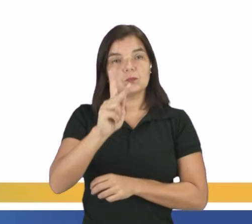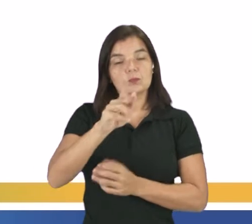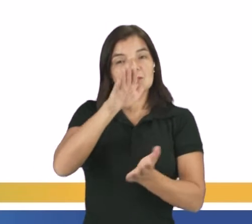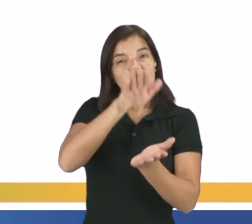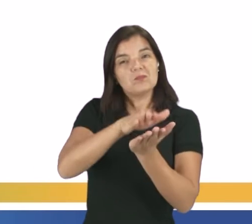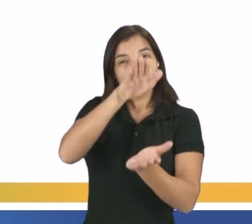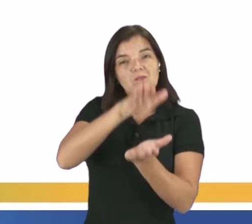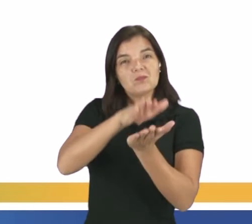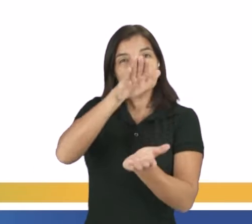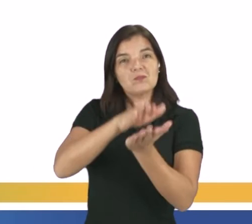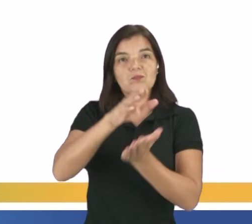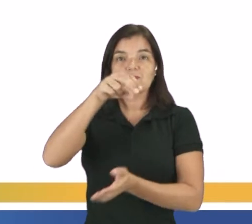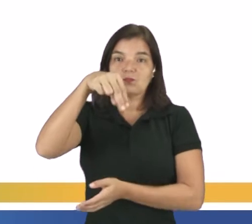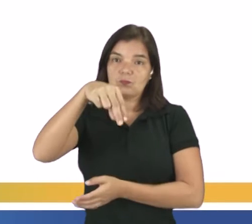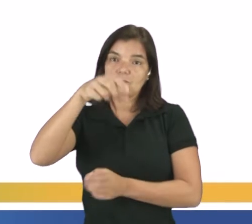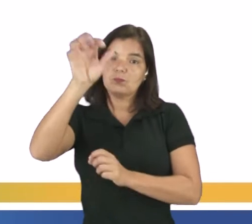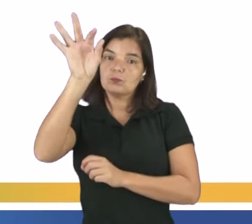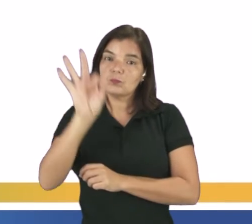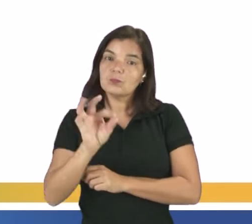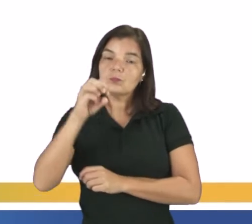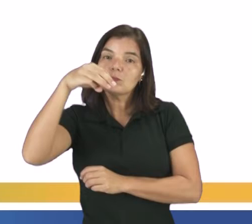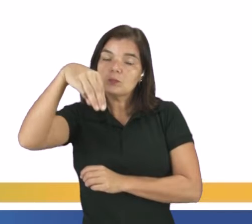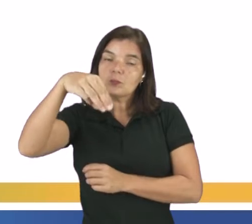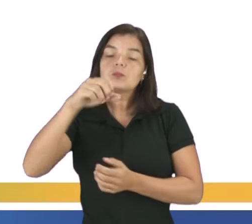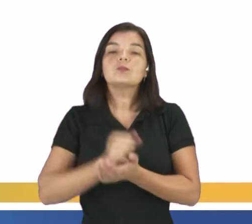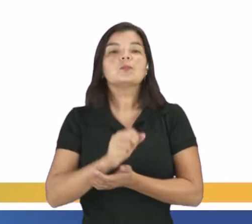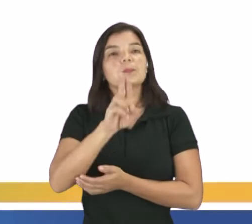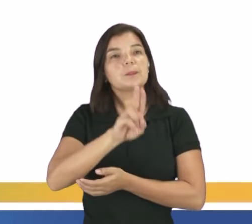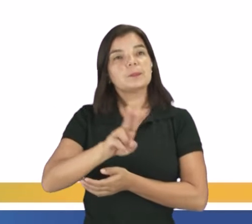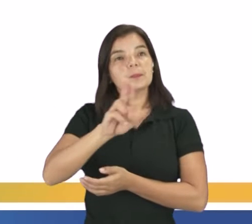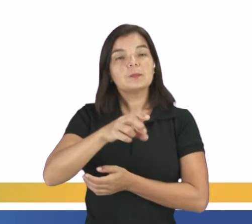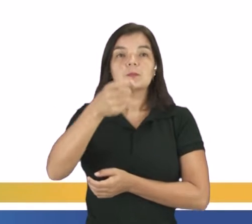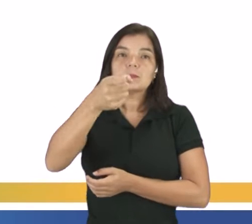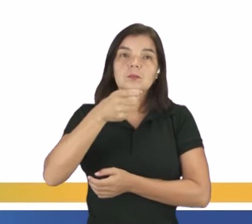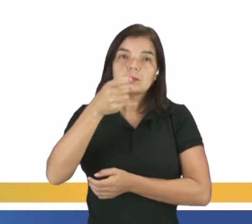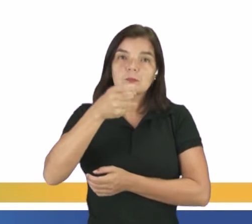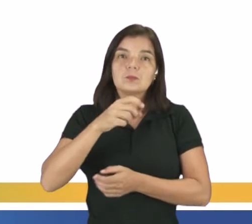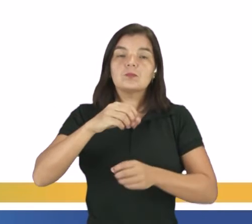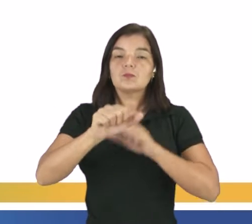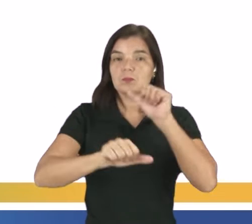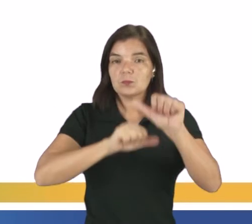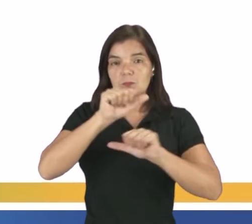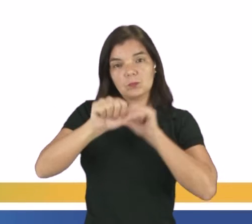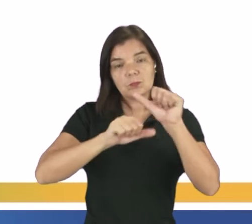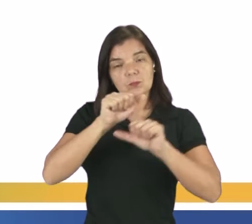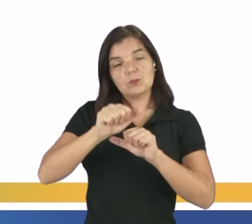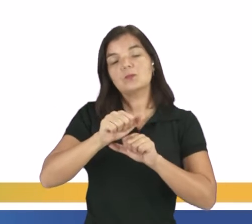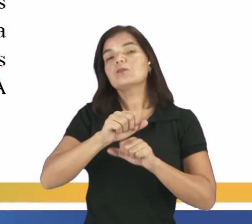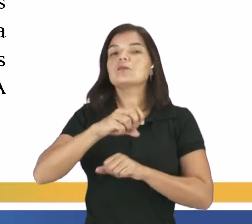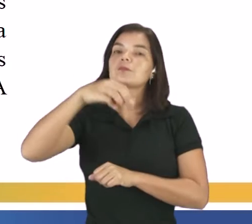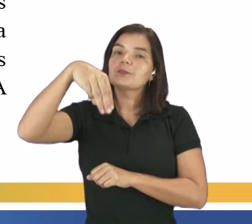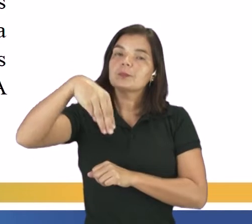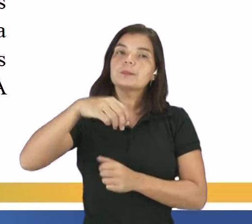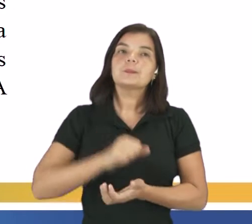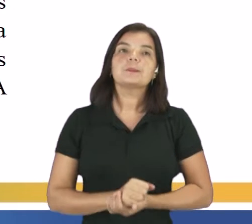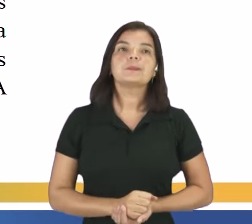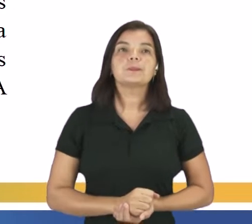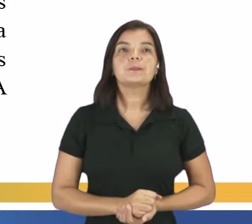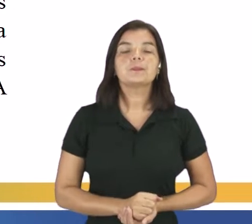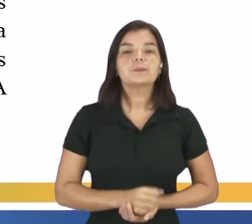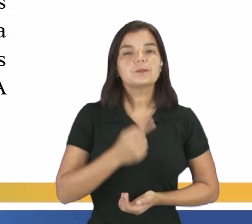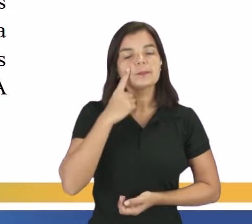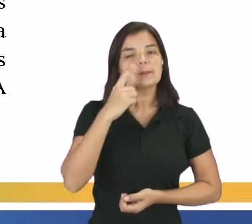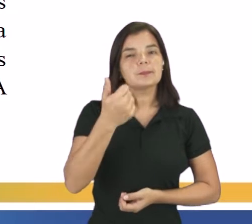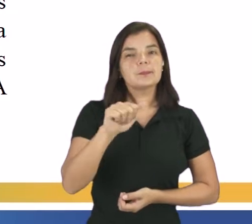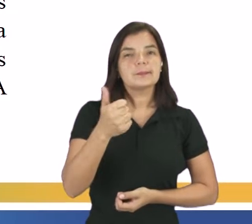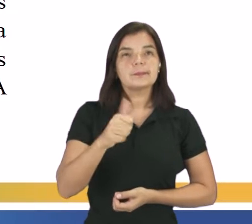mola. Newton por metro no SI é a unidade utilizada. E X a deformação do objeto dado em metros.